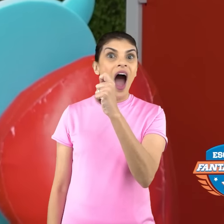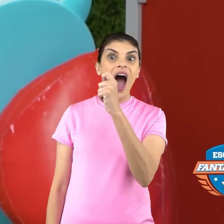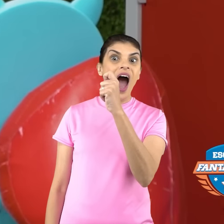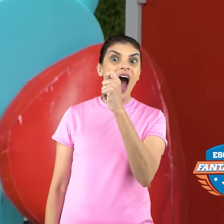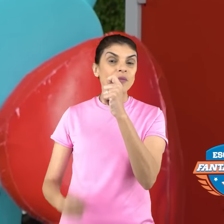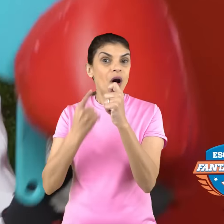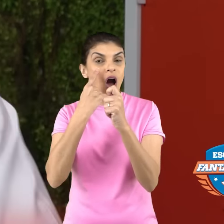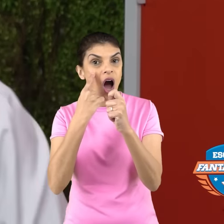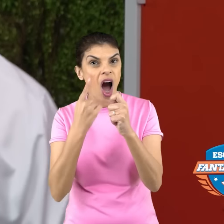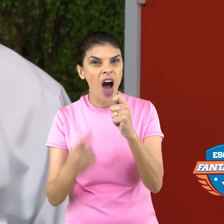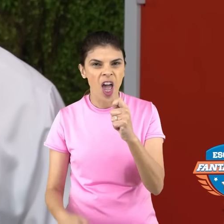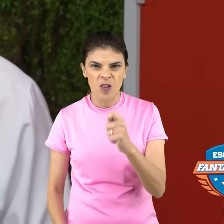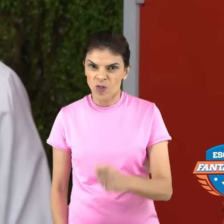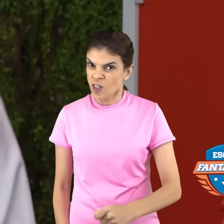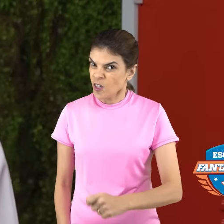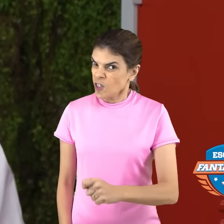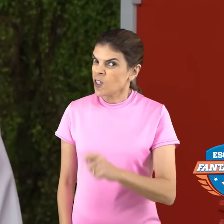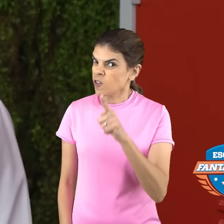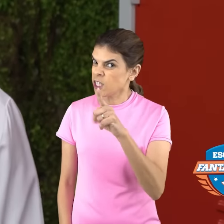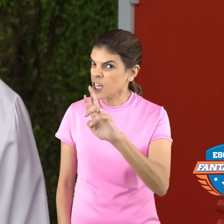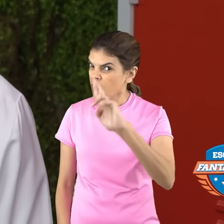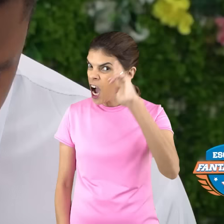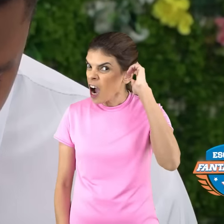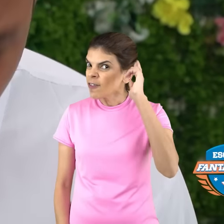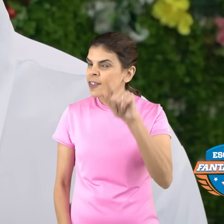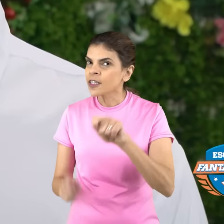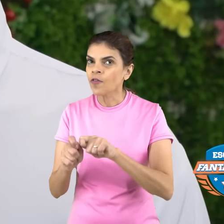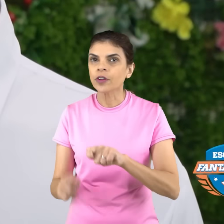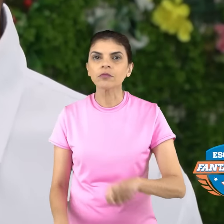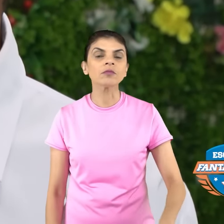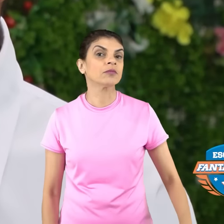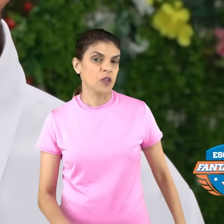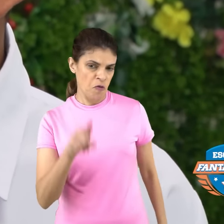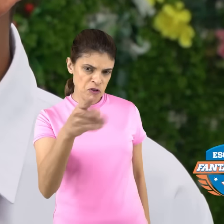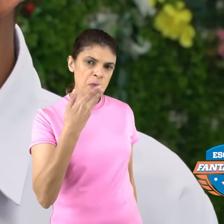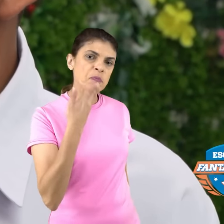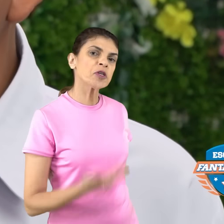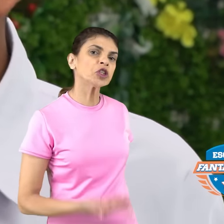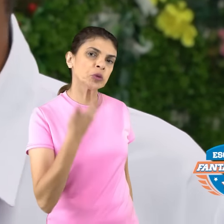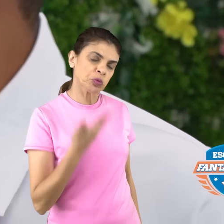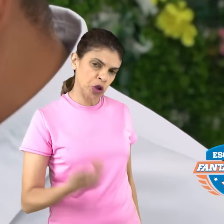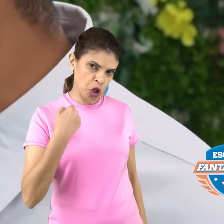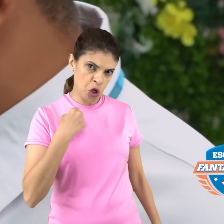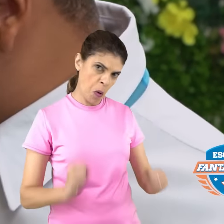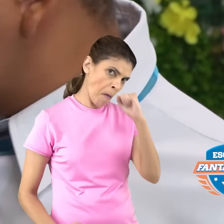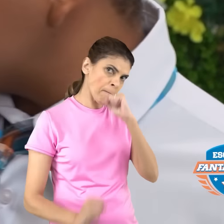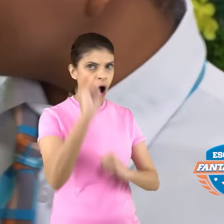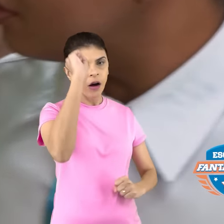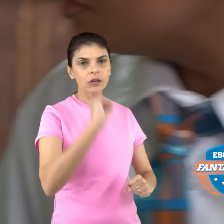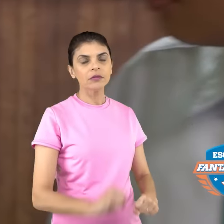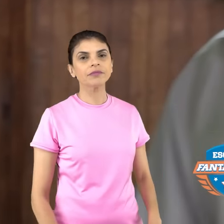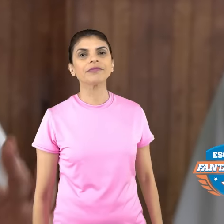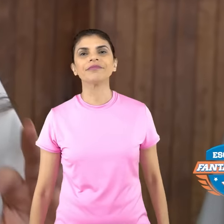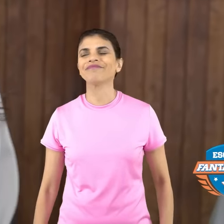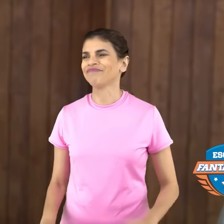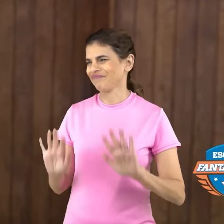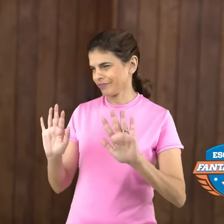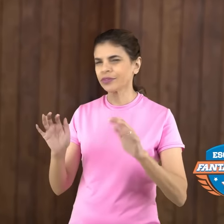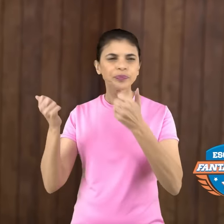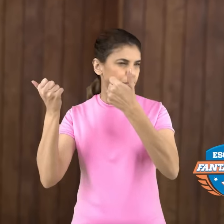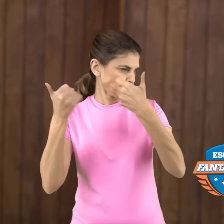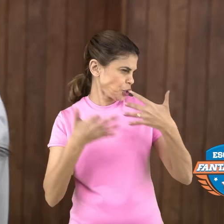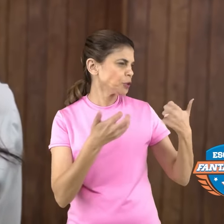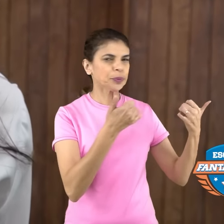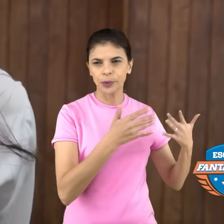Ai, meu olho! Rafael, o que você fez? Foi você que pediu pra eu dar o meu golpe. Alguém pode